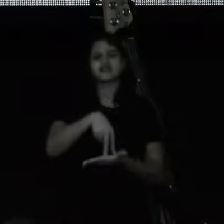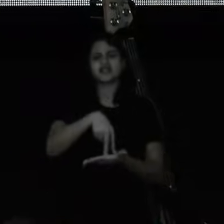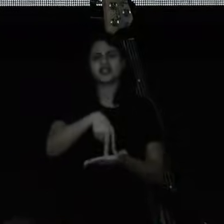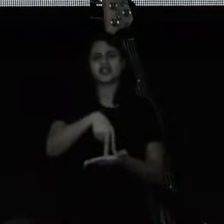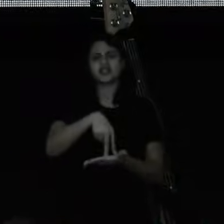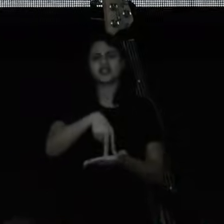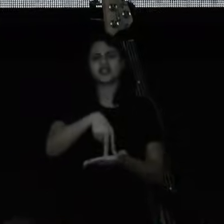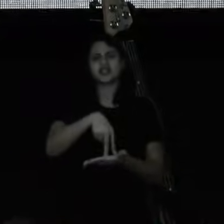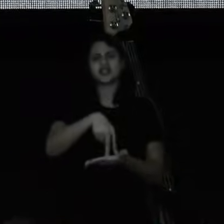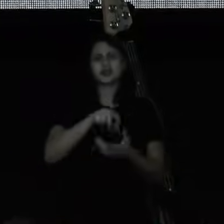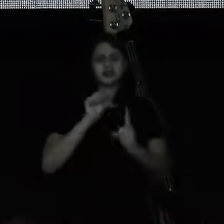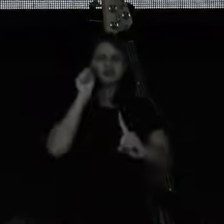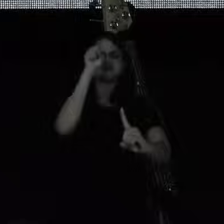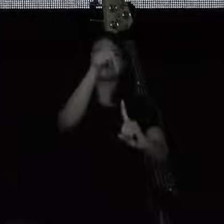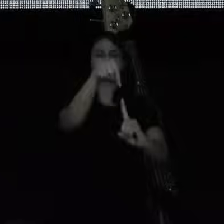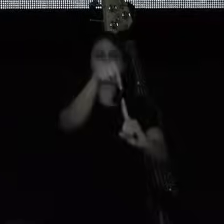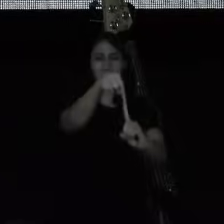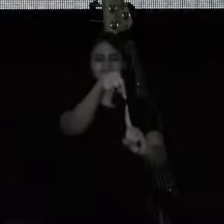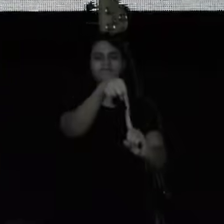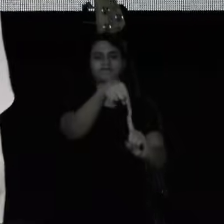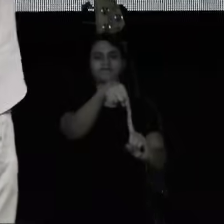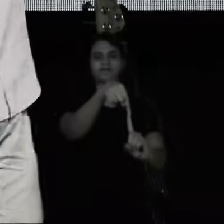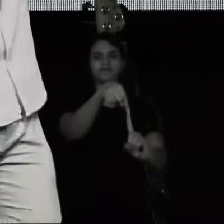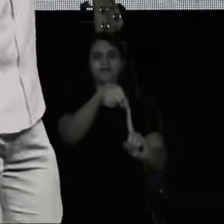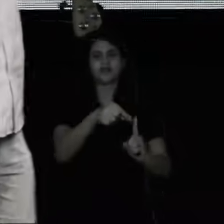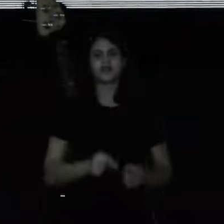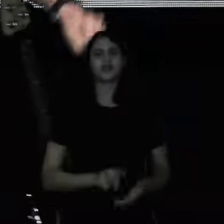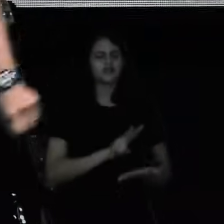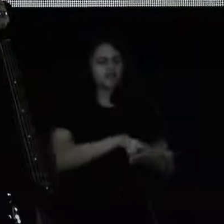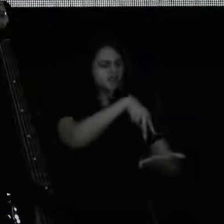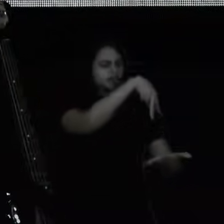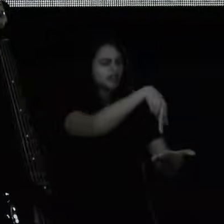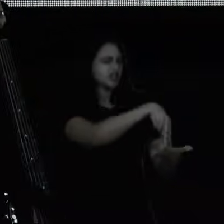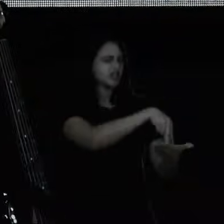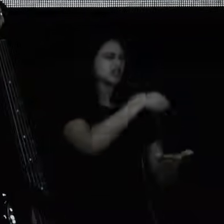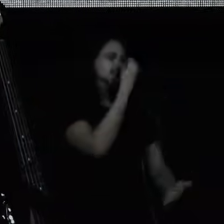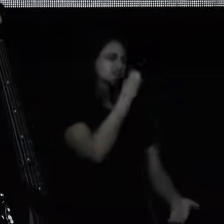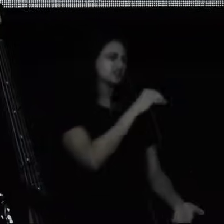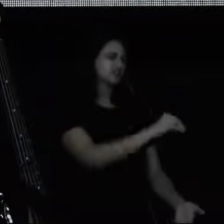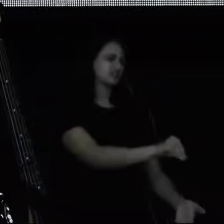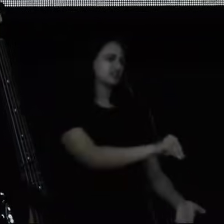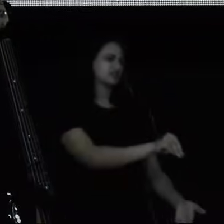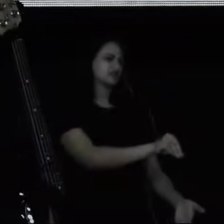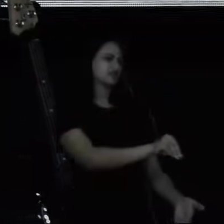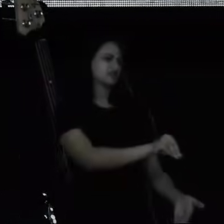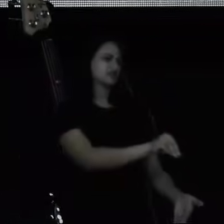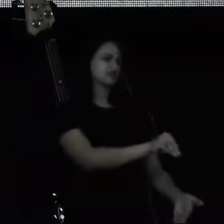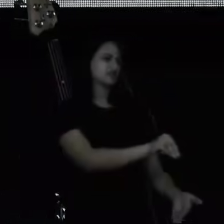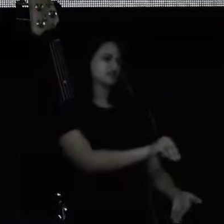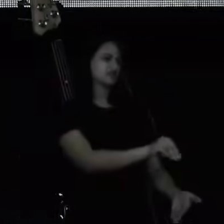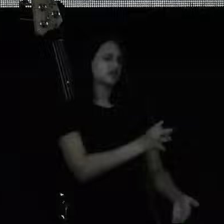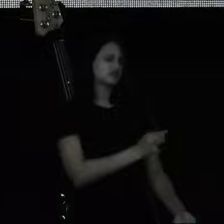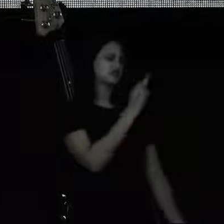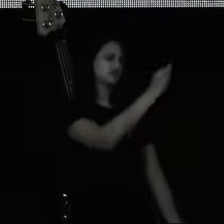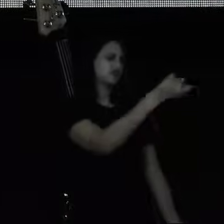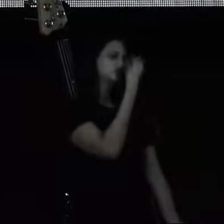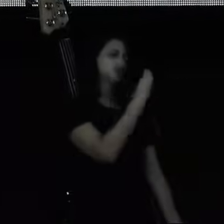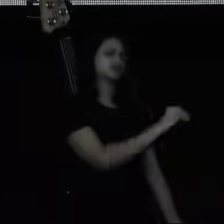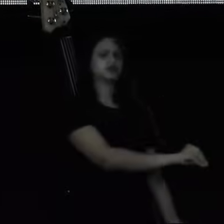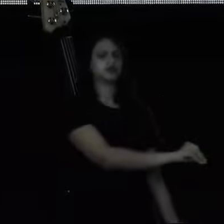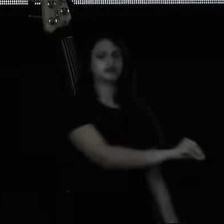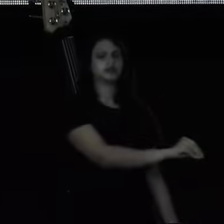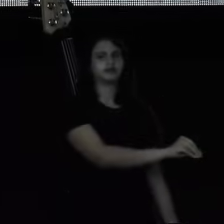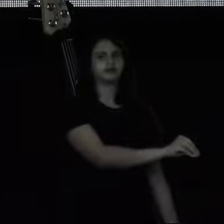sua vida. Se você estiver enraizado na rejeição, você vai dar frutos de rejeição,